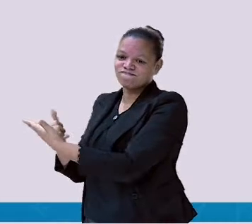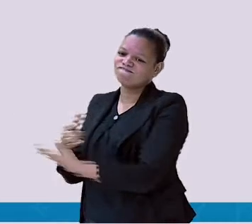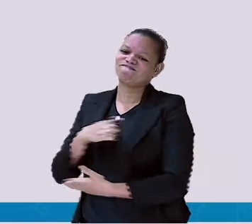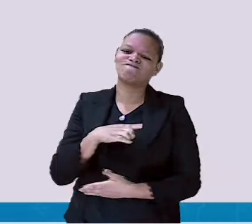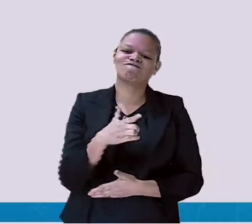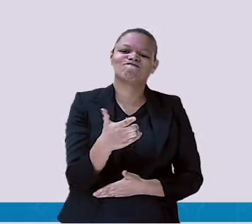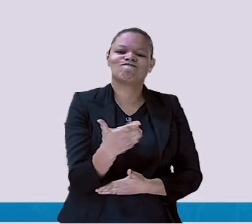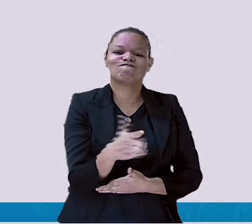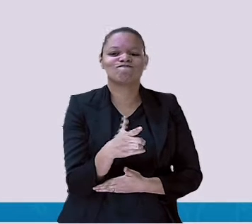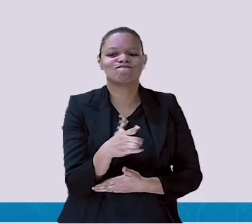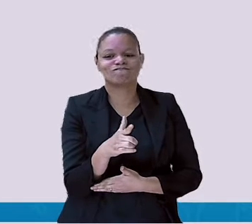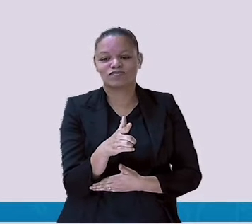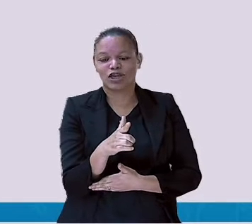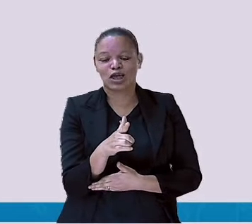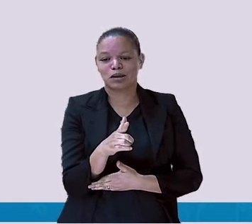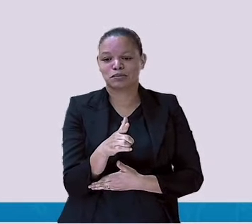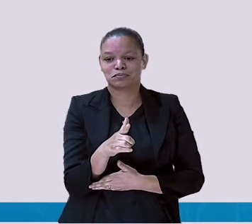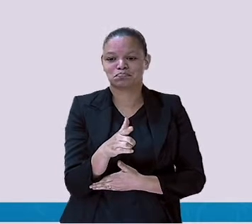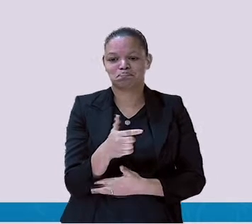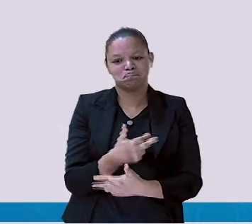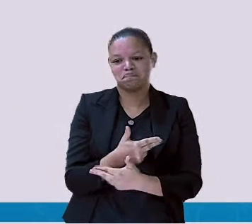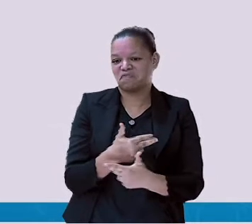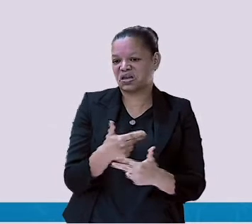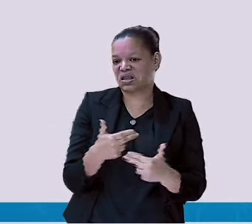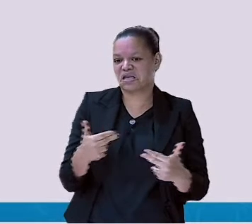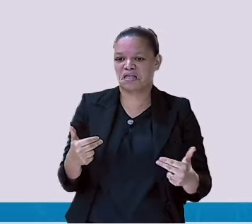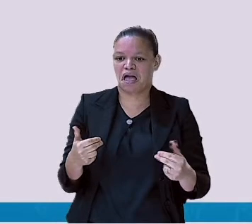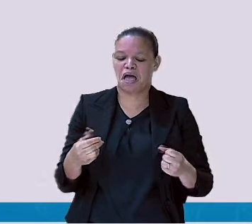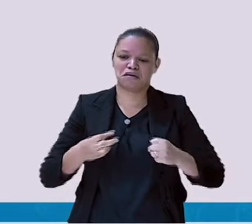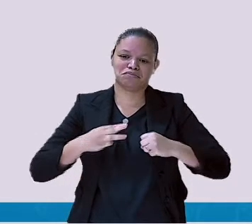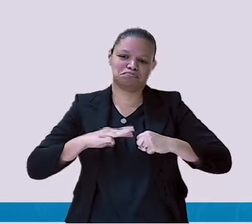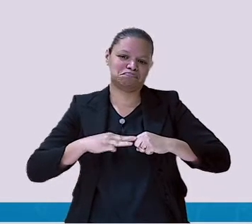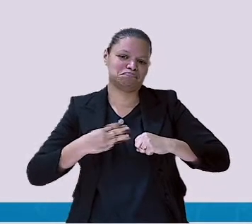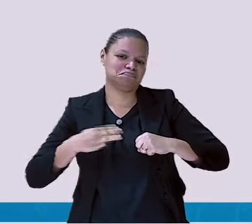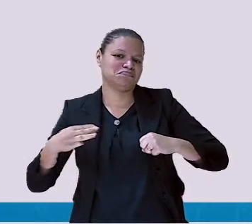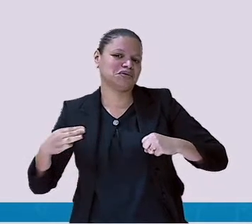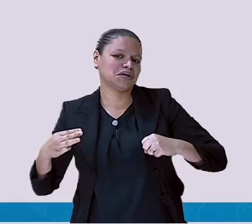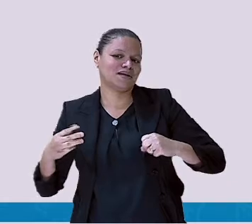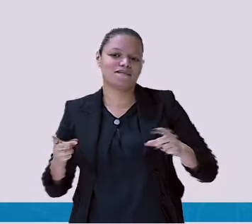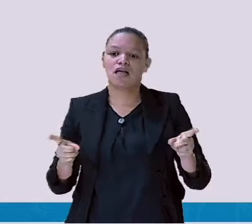temos carboidratos, tá? E temos ali